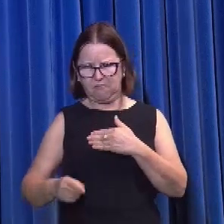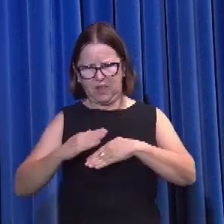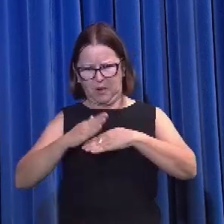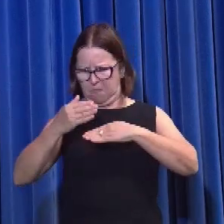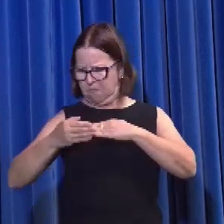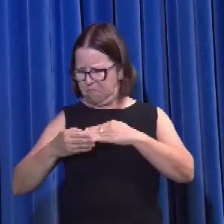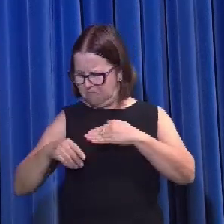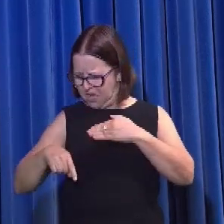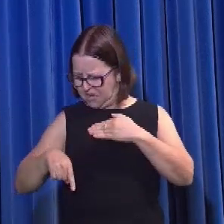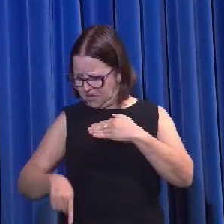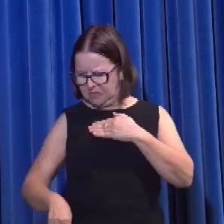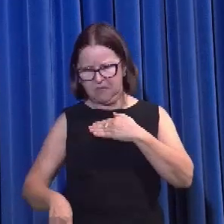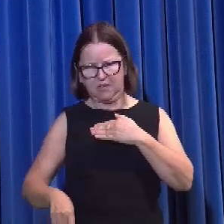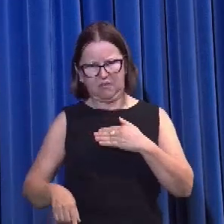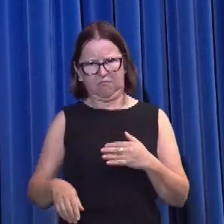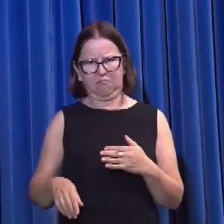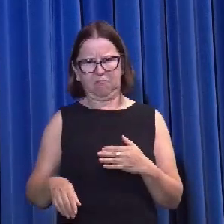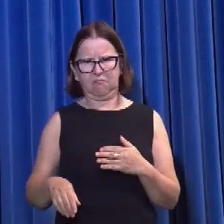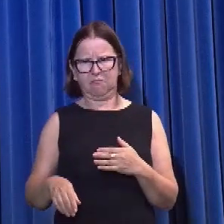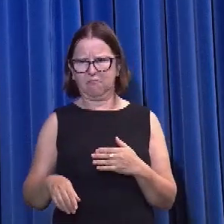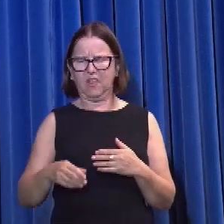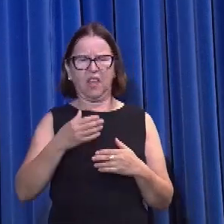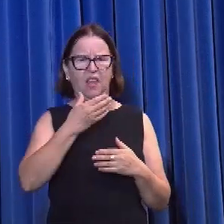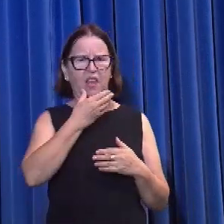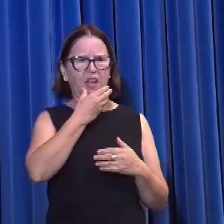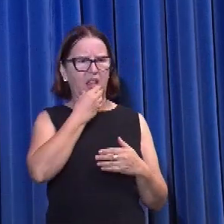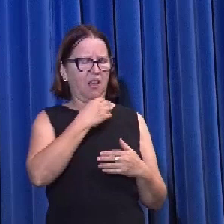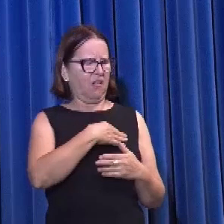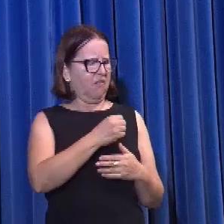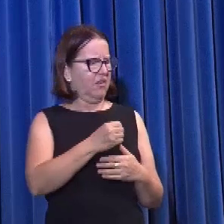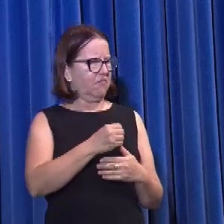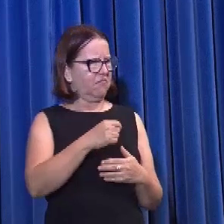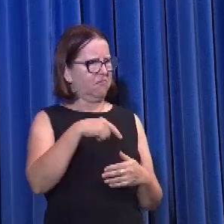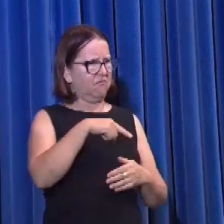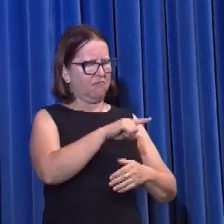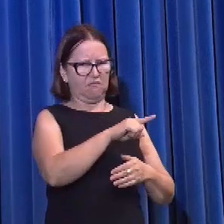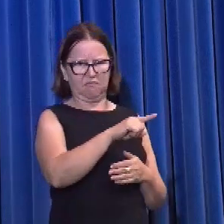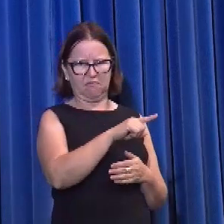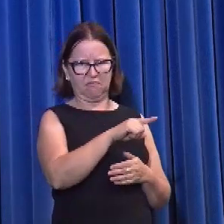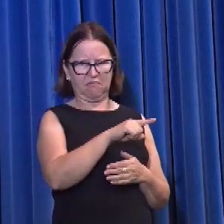Aí chegou para o filho e disse: vai voltar lá no